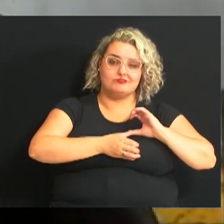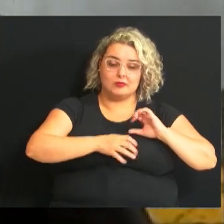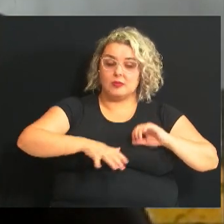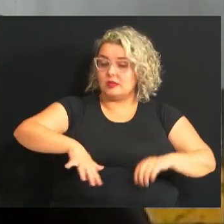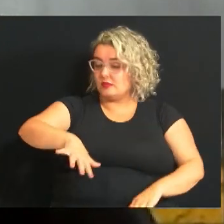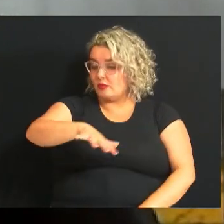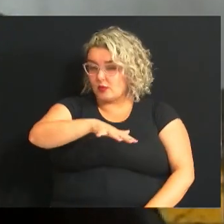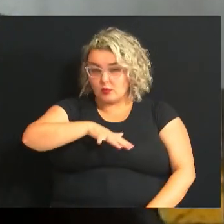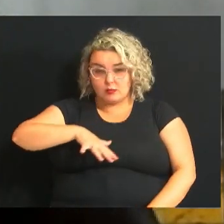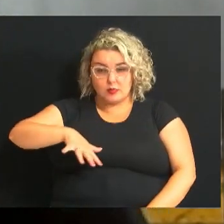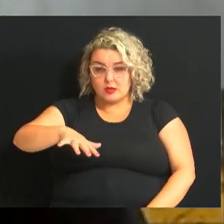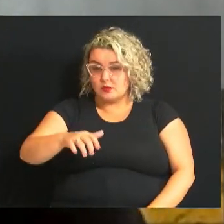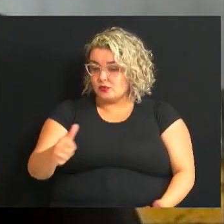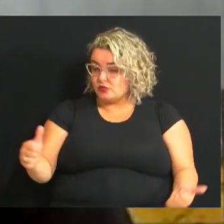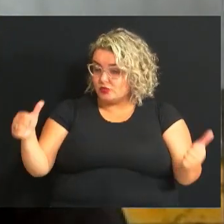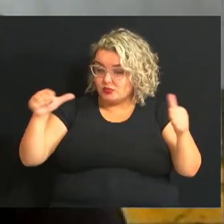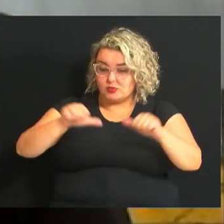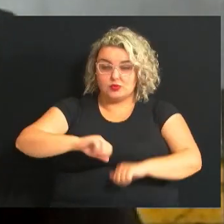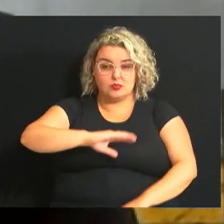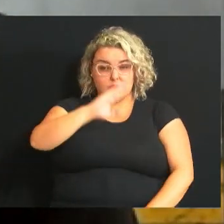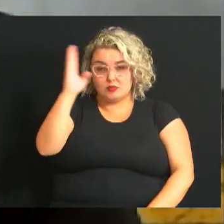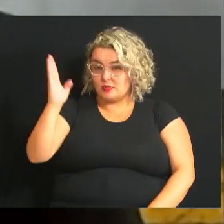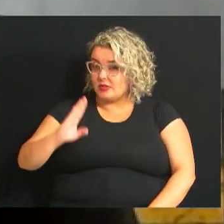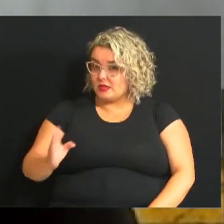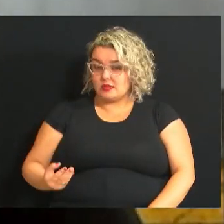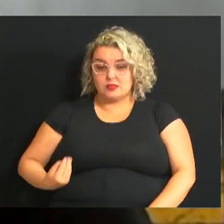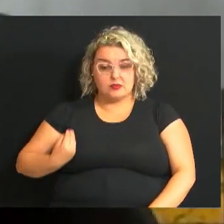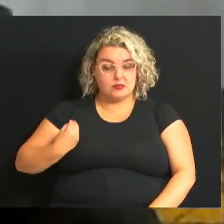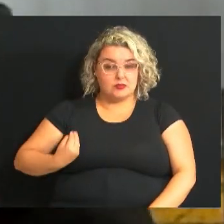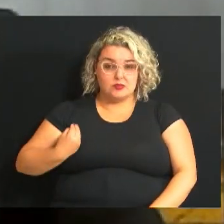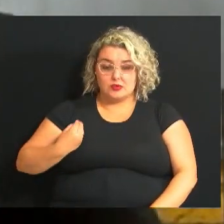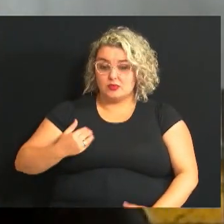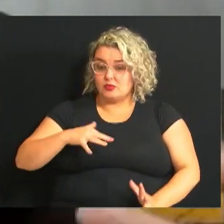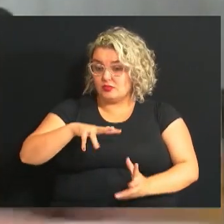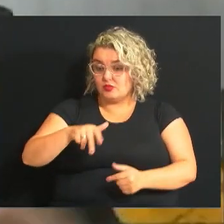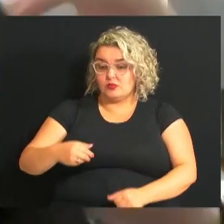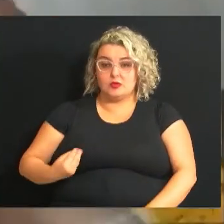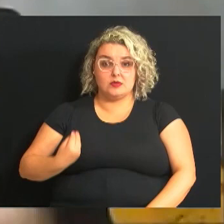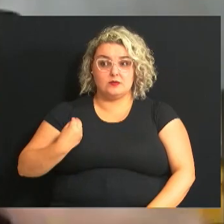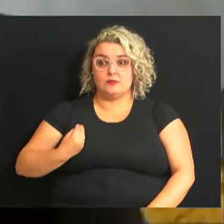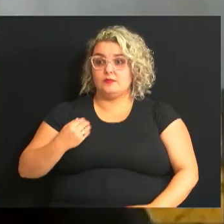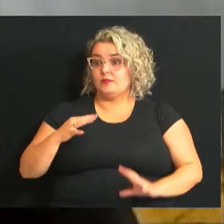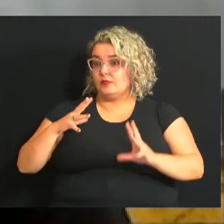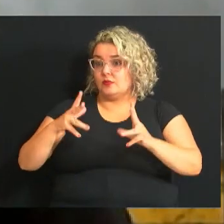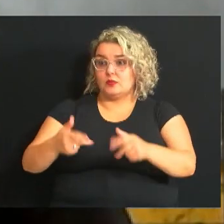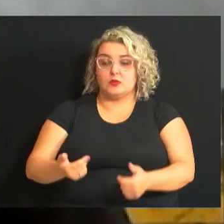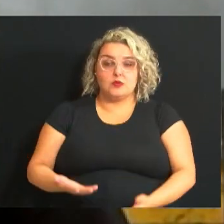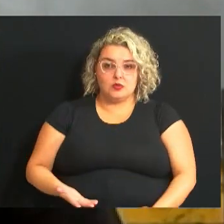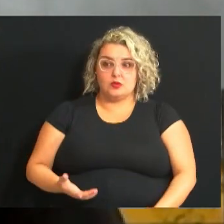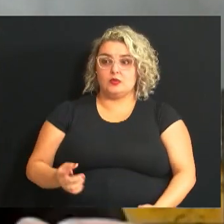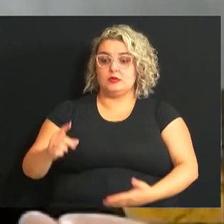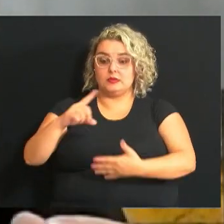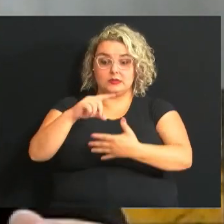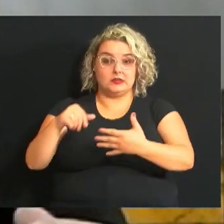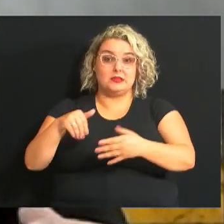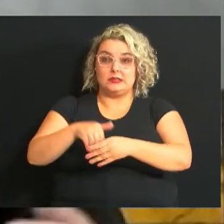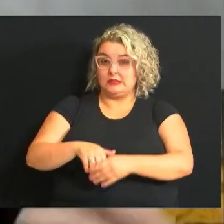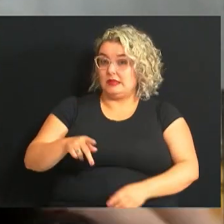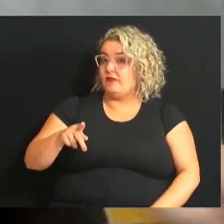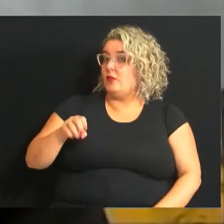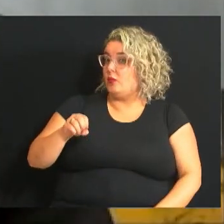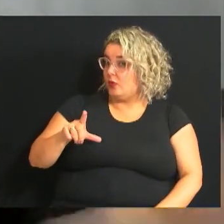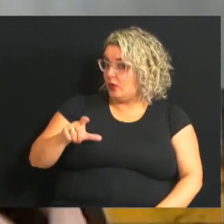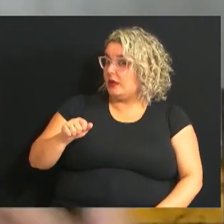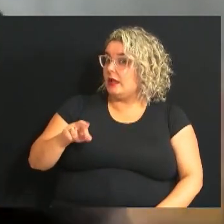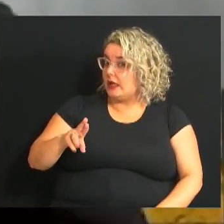que o Brasil passou, que o mundo passou, né? Tudo aqui no Brasil, essa última eleição estava muito polarizada.